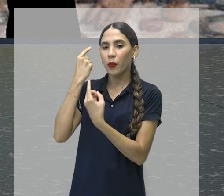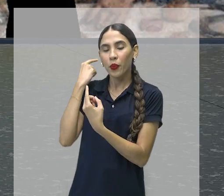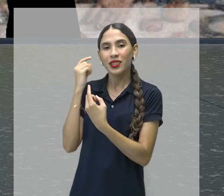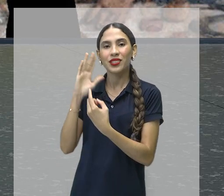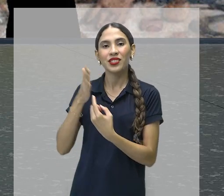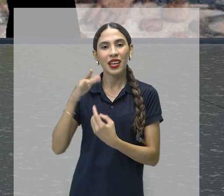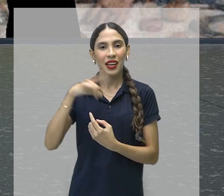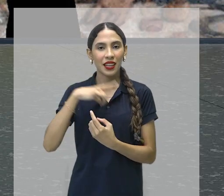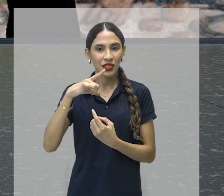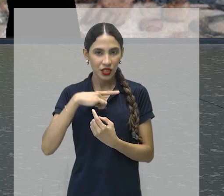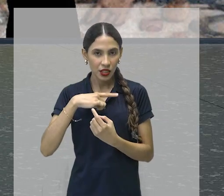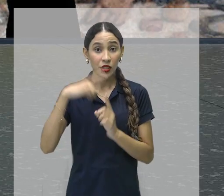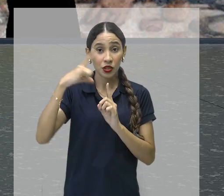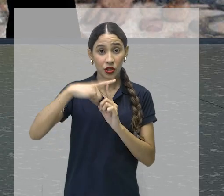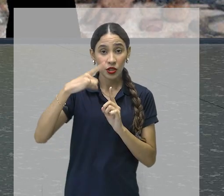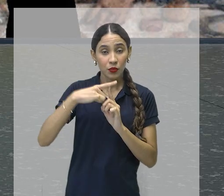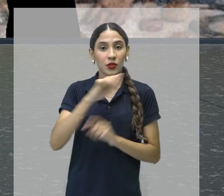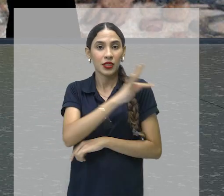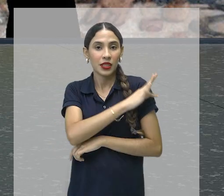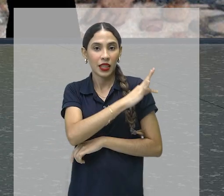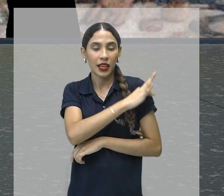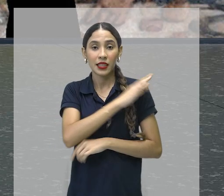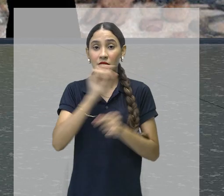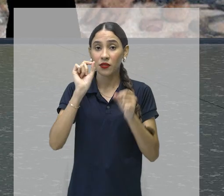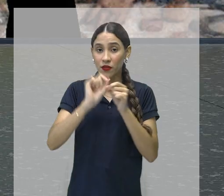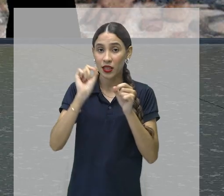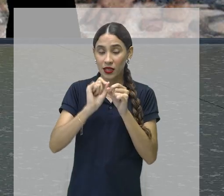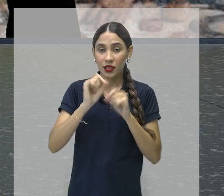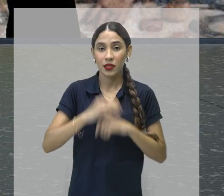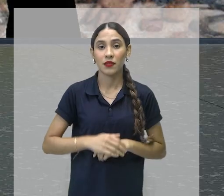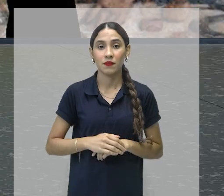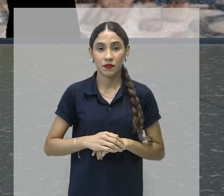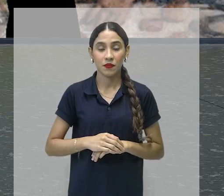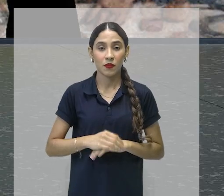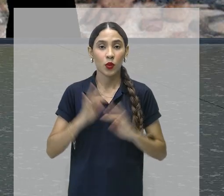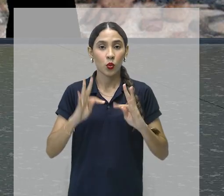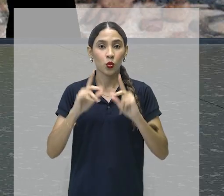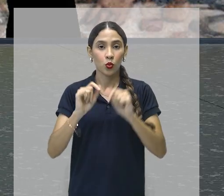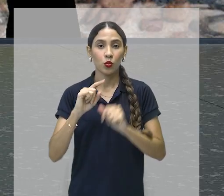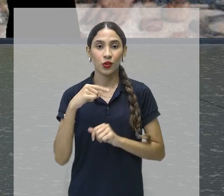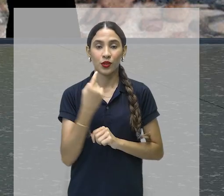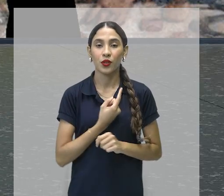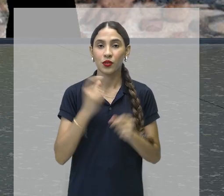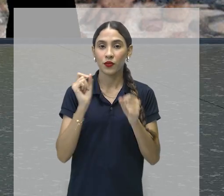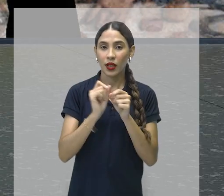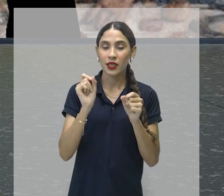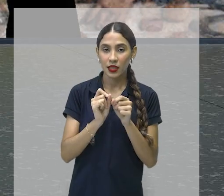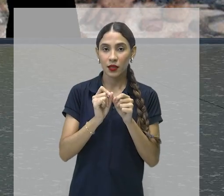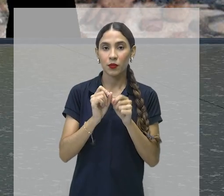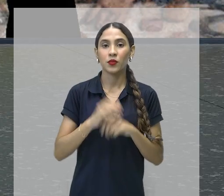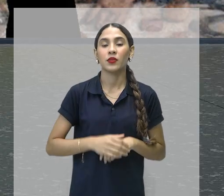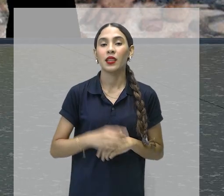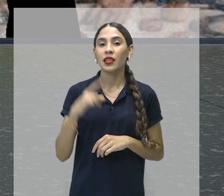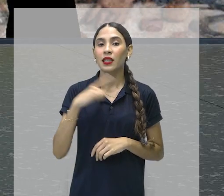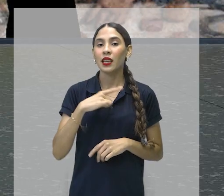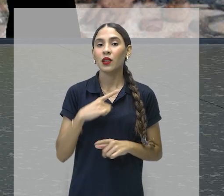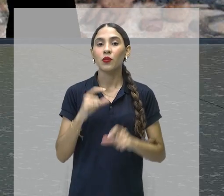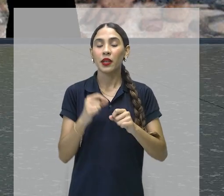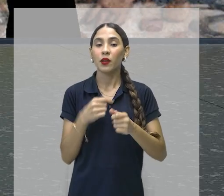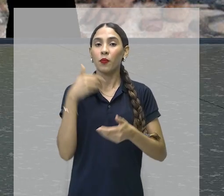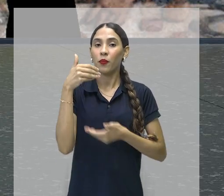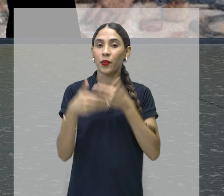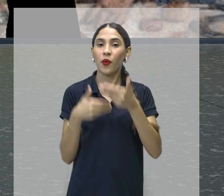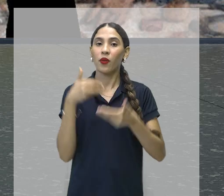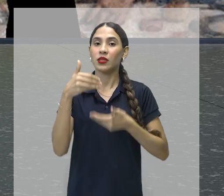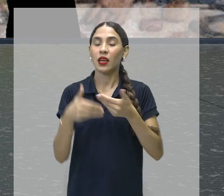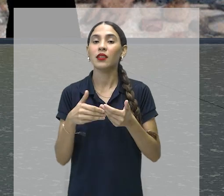existiam formas e técnicas de se elaborarem. Afinal, tudo que nós fazemos leva a um